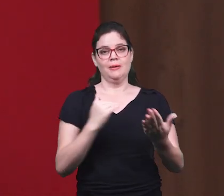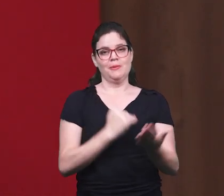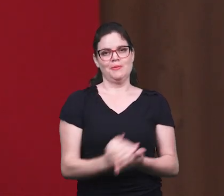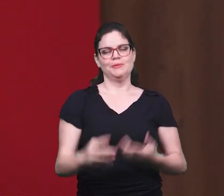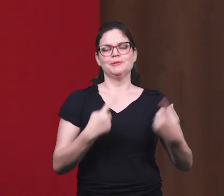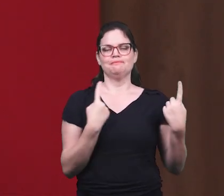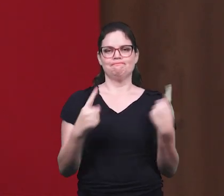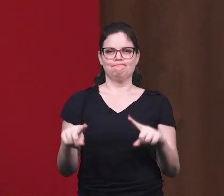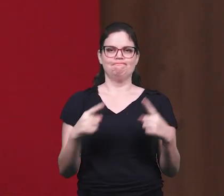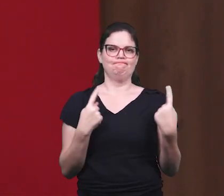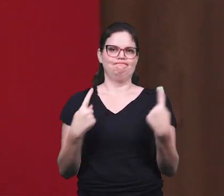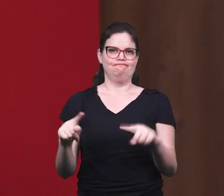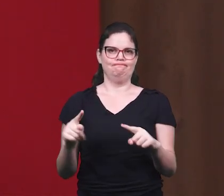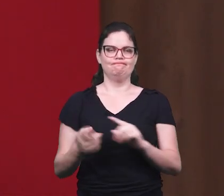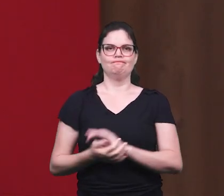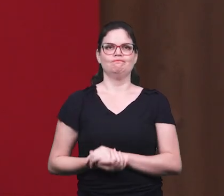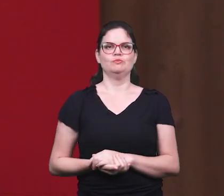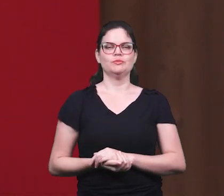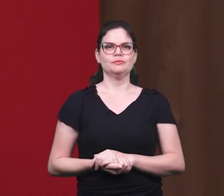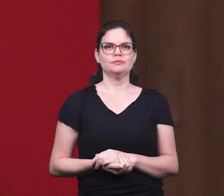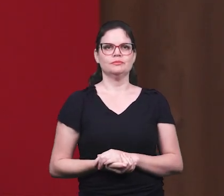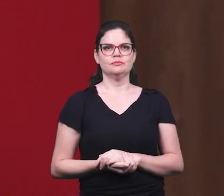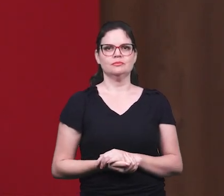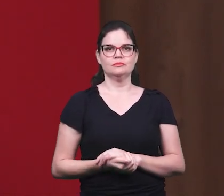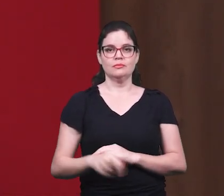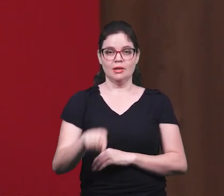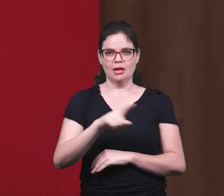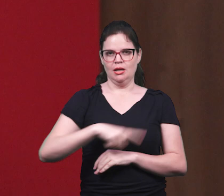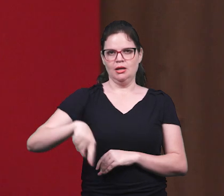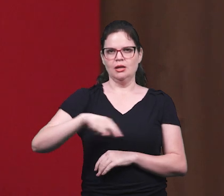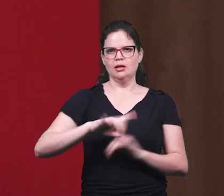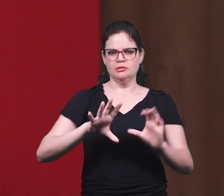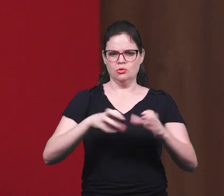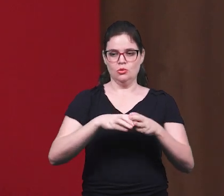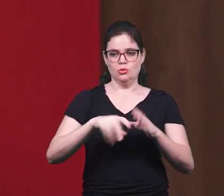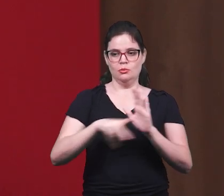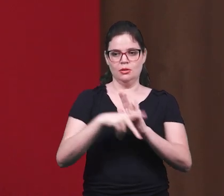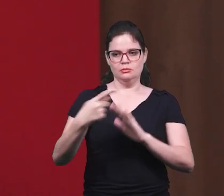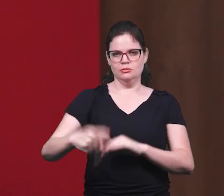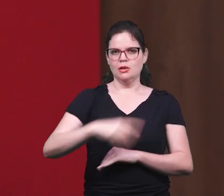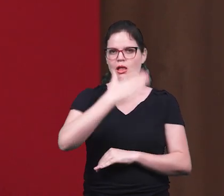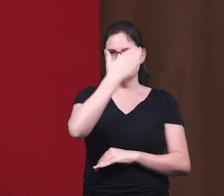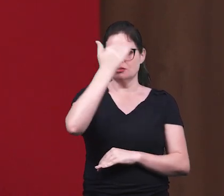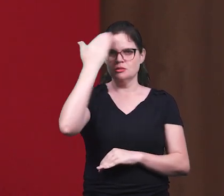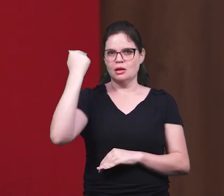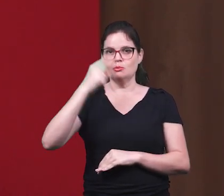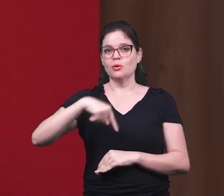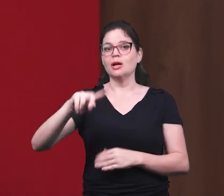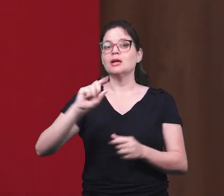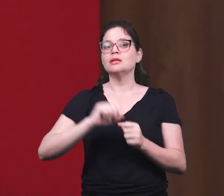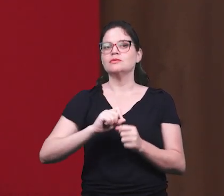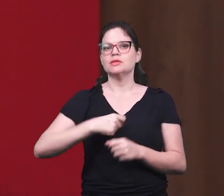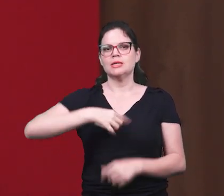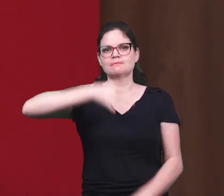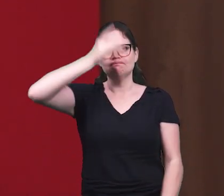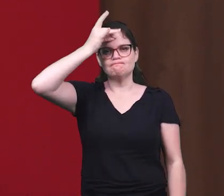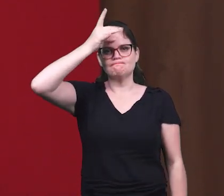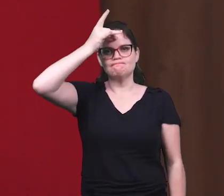as perseguições. E os valdenses, eles foram muito sábios, muito prudentes. Olha o que eles faziam, eles